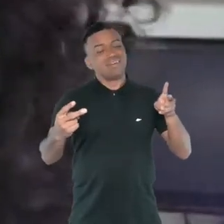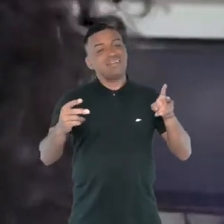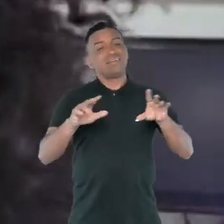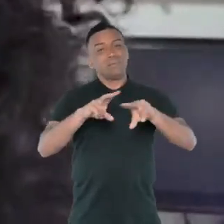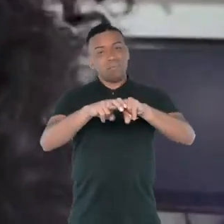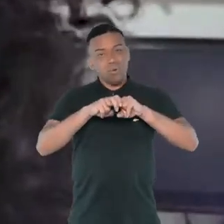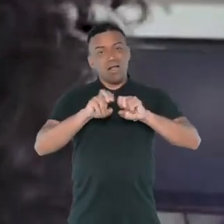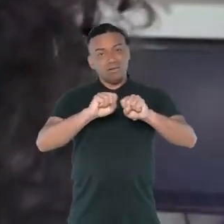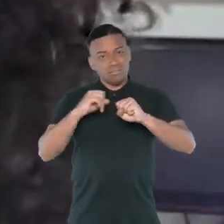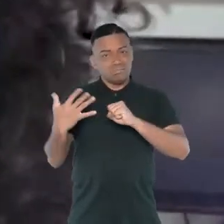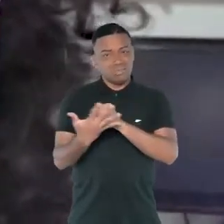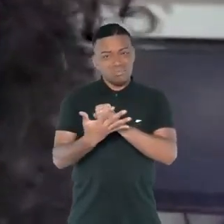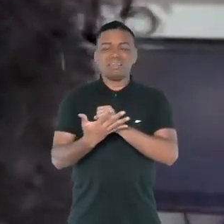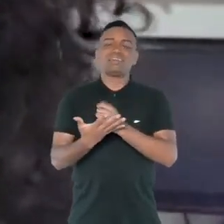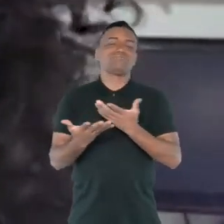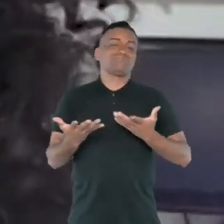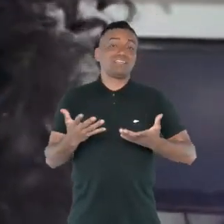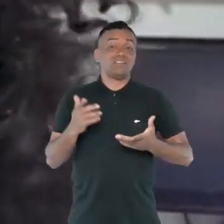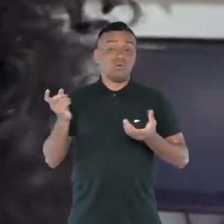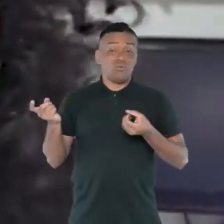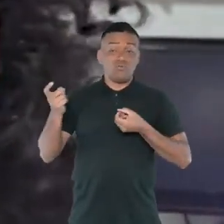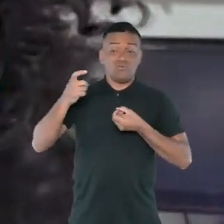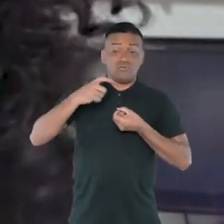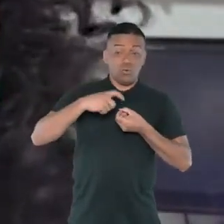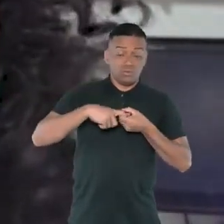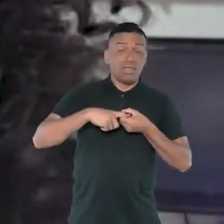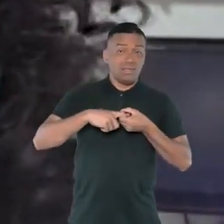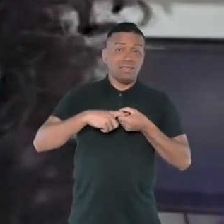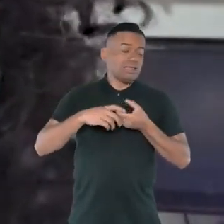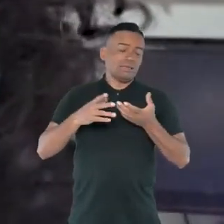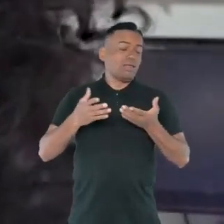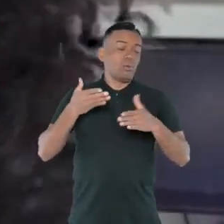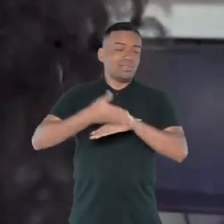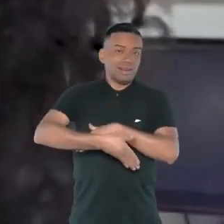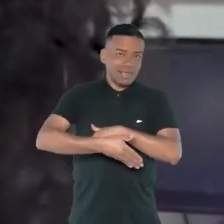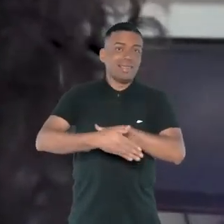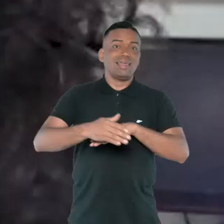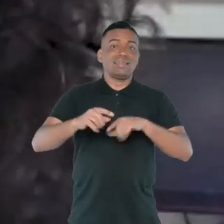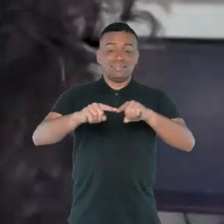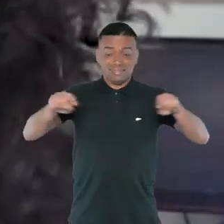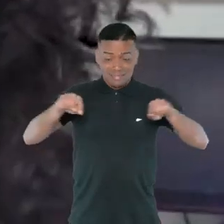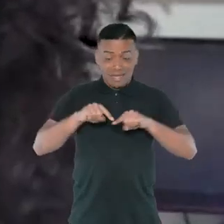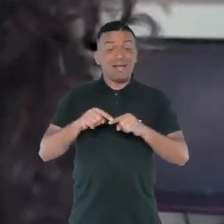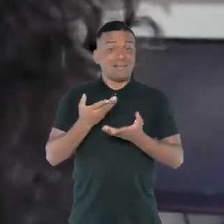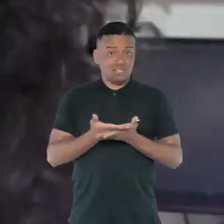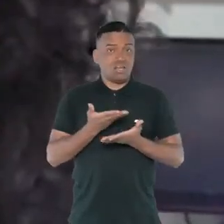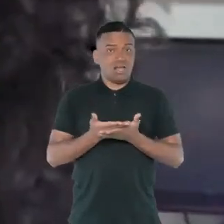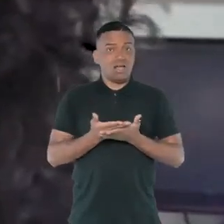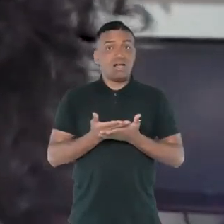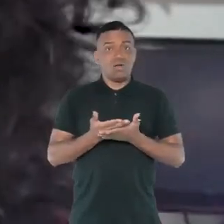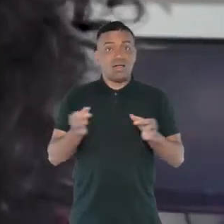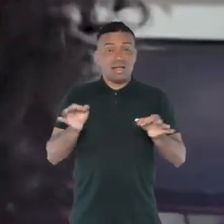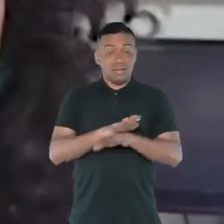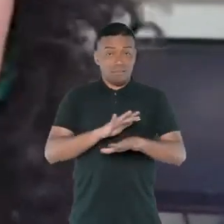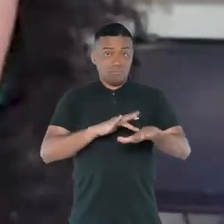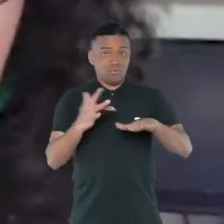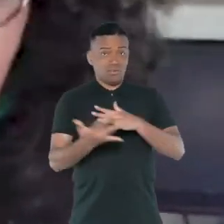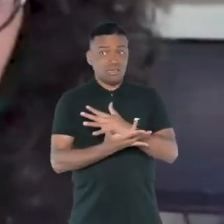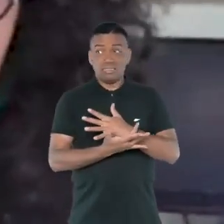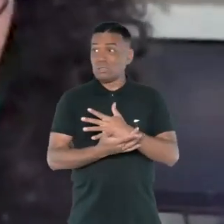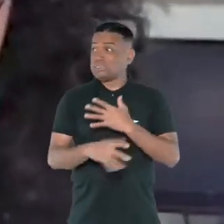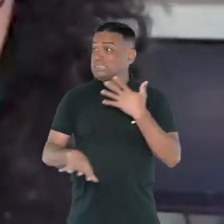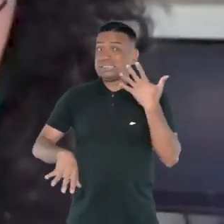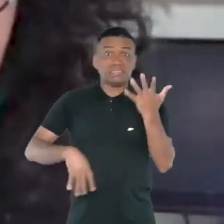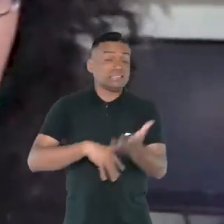aula online, todas aquelas questões. E quando voltei para a sala de aula, quando eu entrei em sala de aula, que era a volta